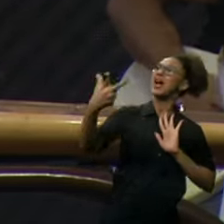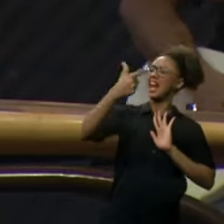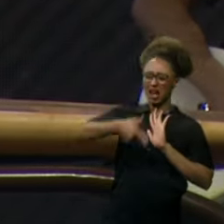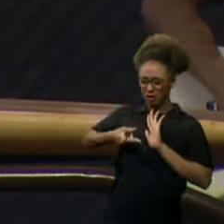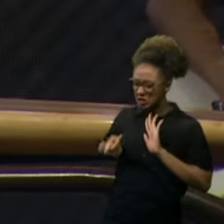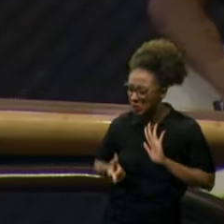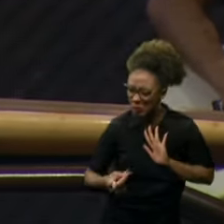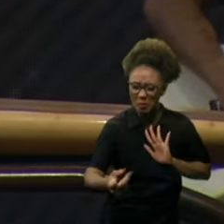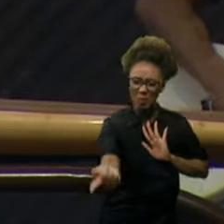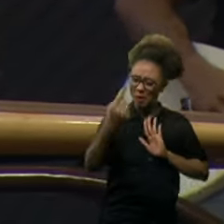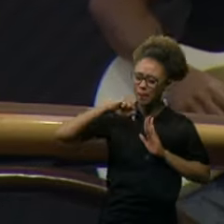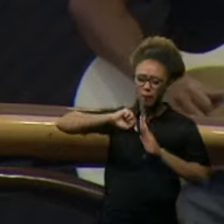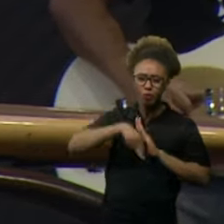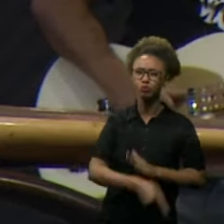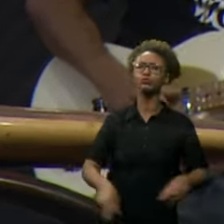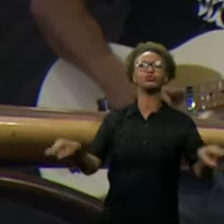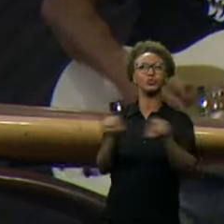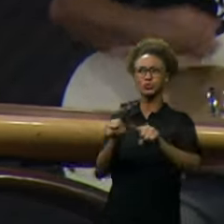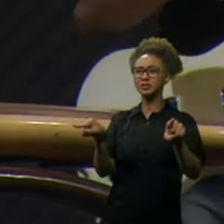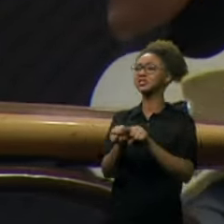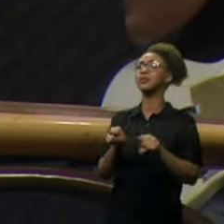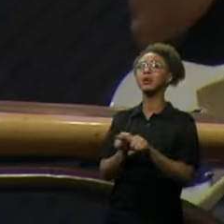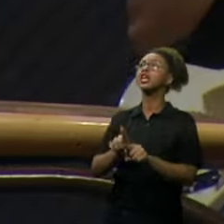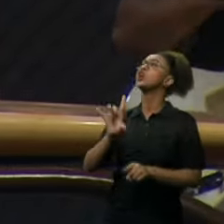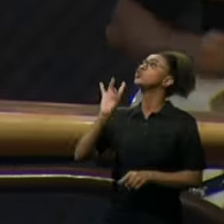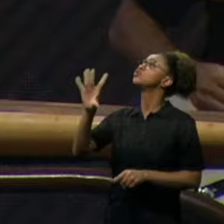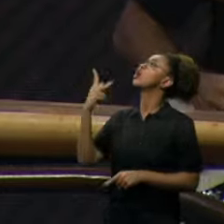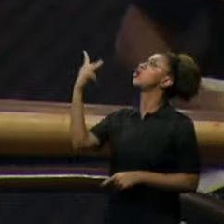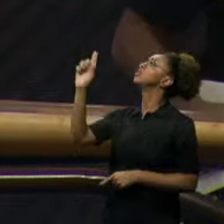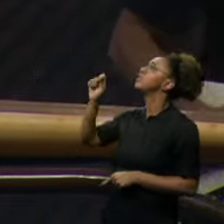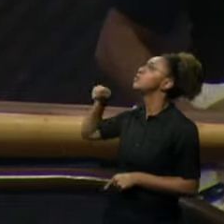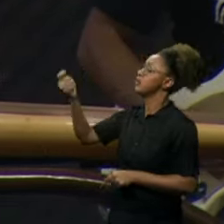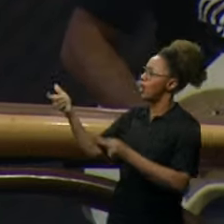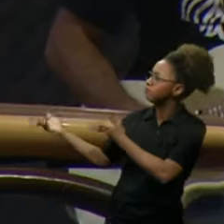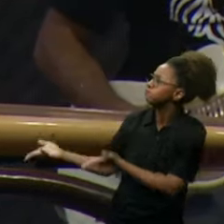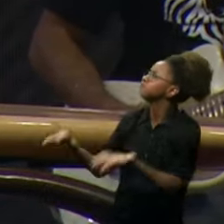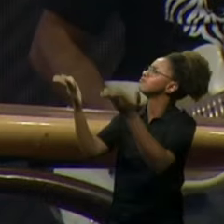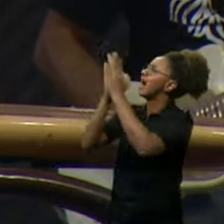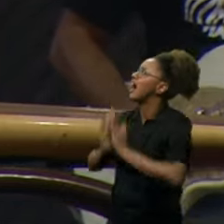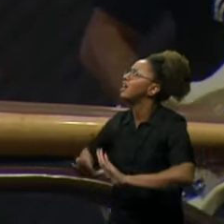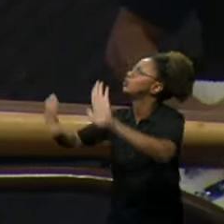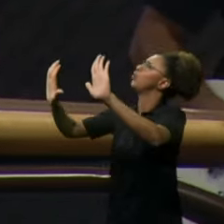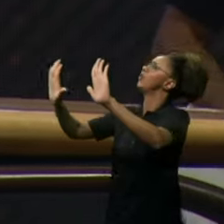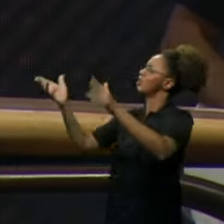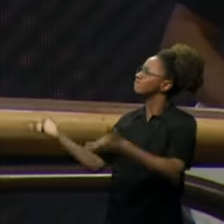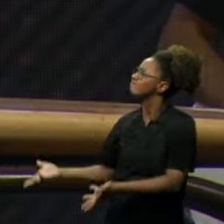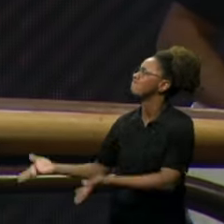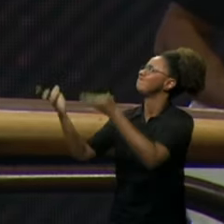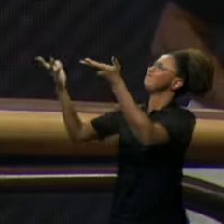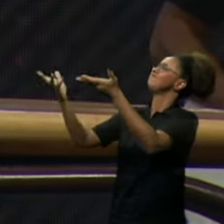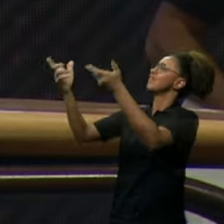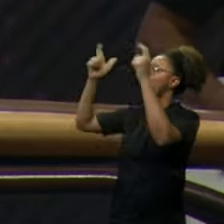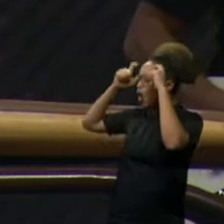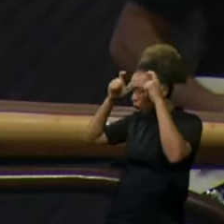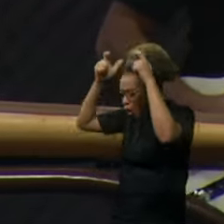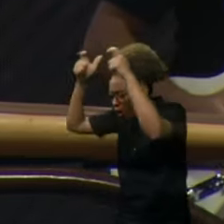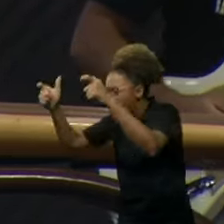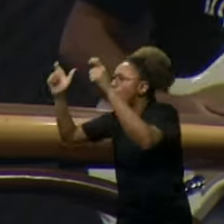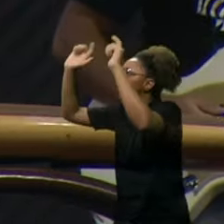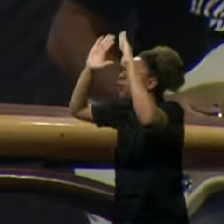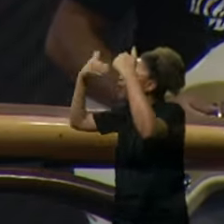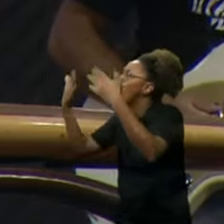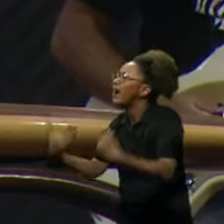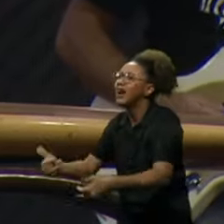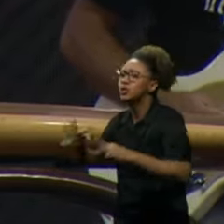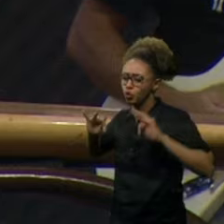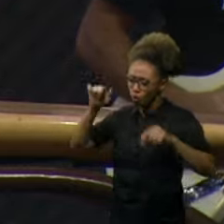meu Deus oi profunda que só existe espaço para o teu nome ser adorado exaltado entronizado o pai